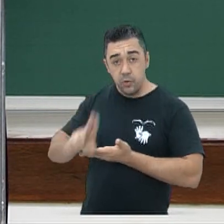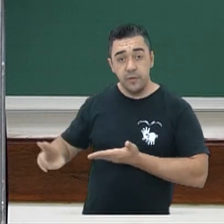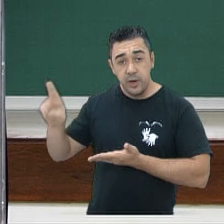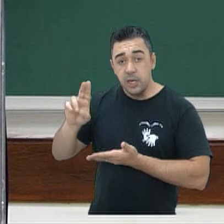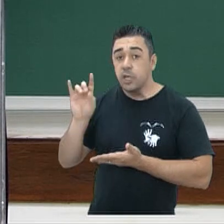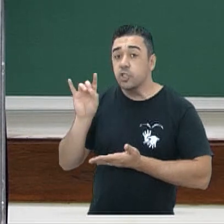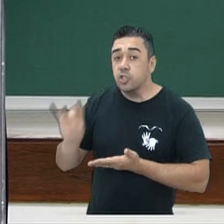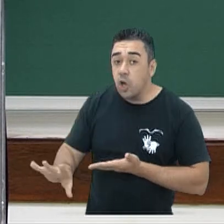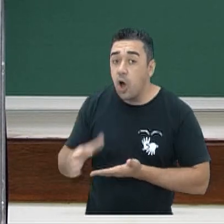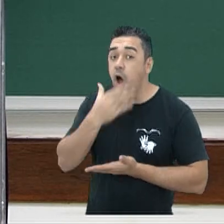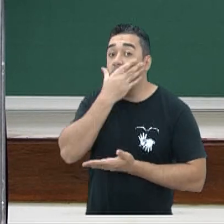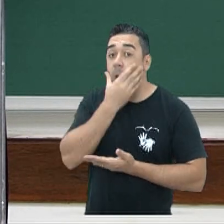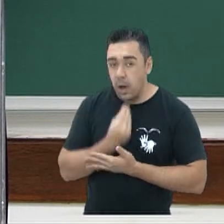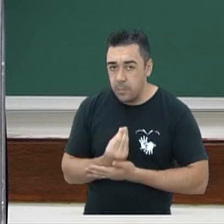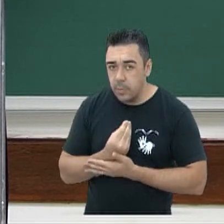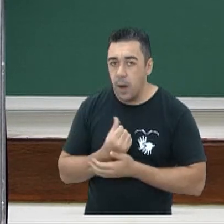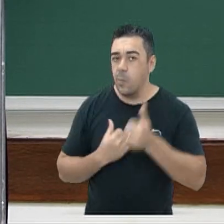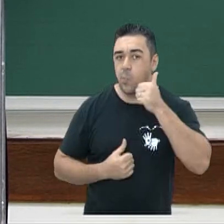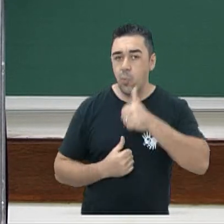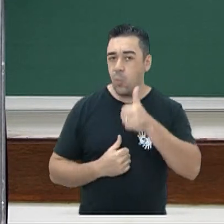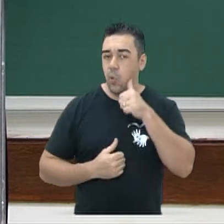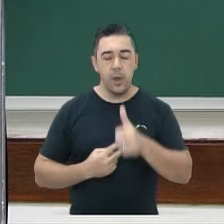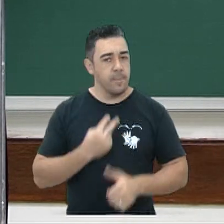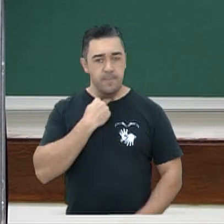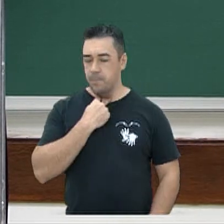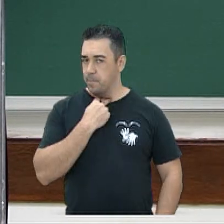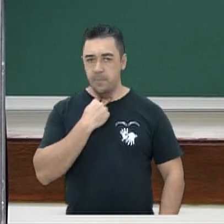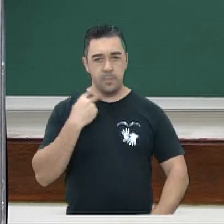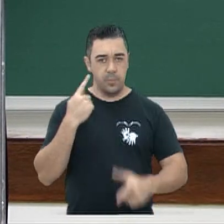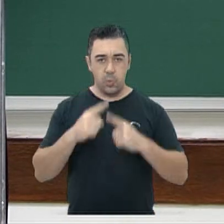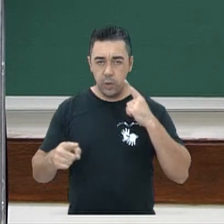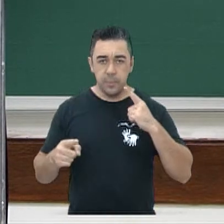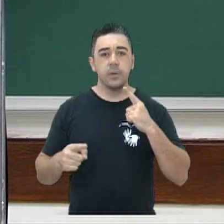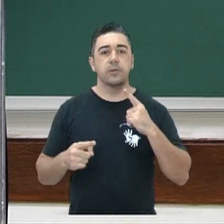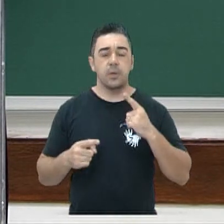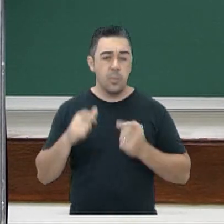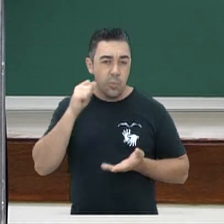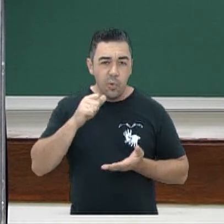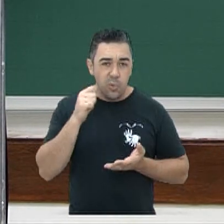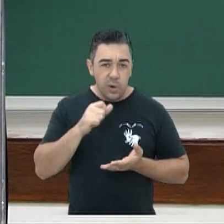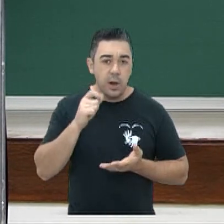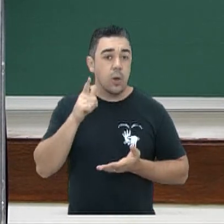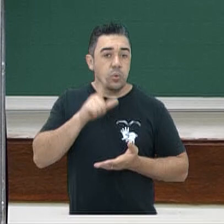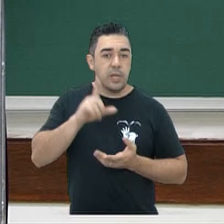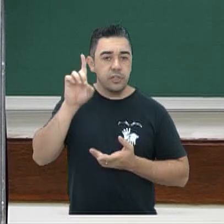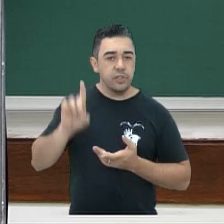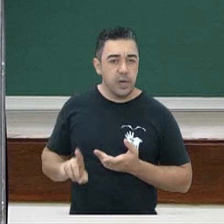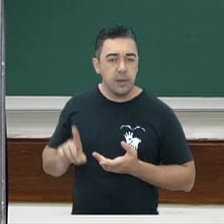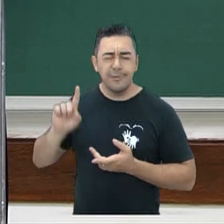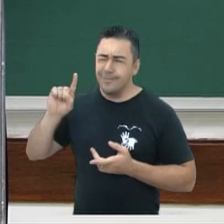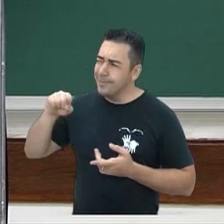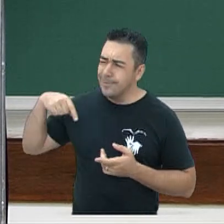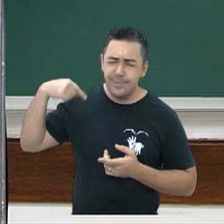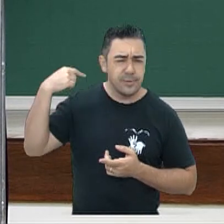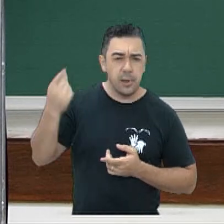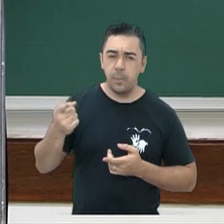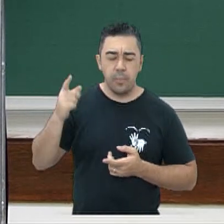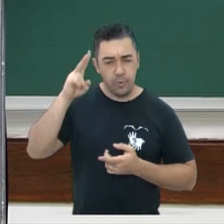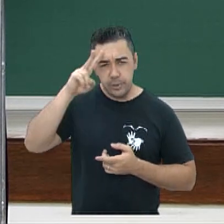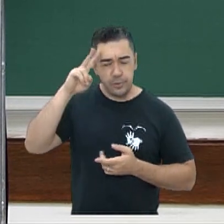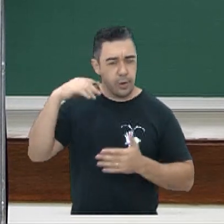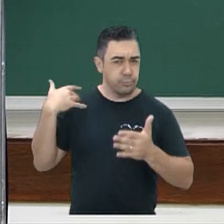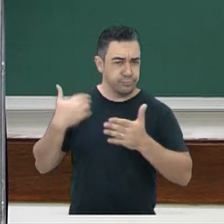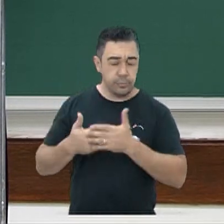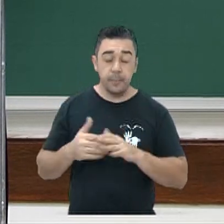só para homens, as mulheres não podiam ingressar, né? As mulheres só vão conseguir os seus direitos bem posteriormente na história,